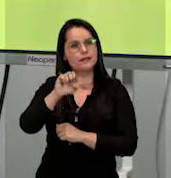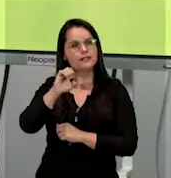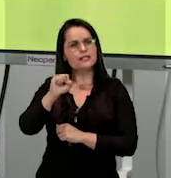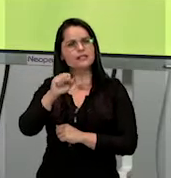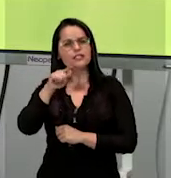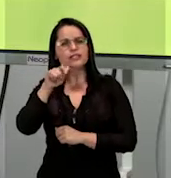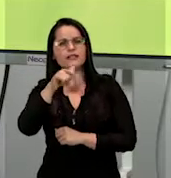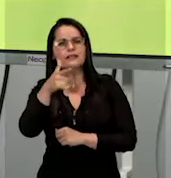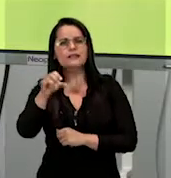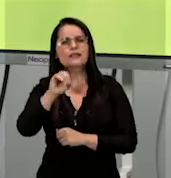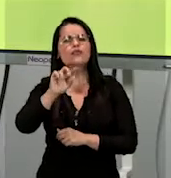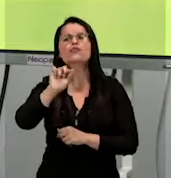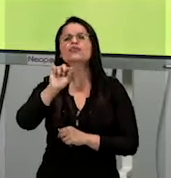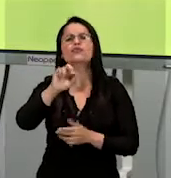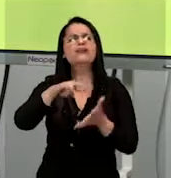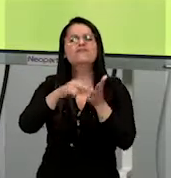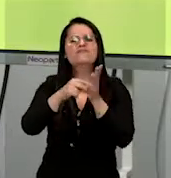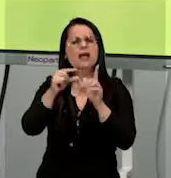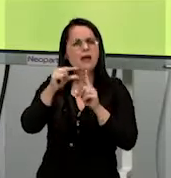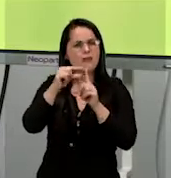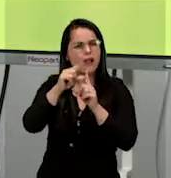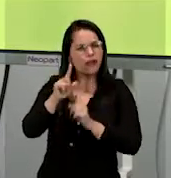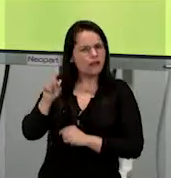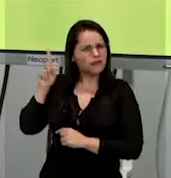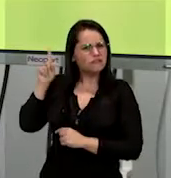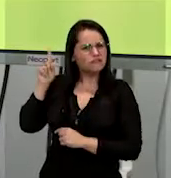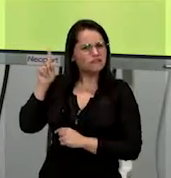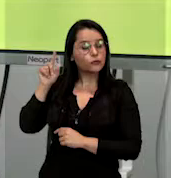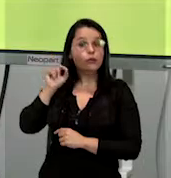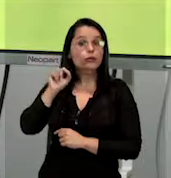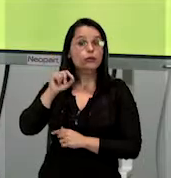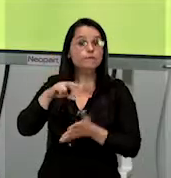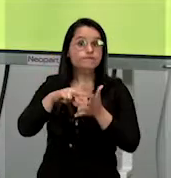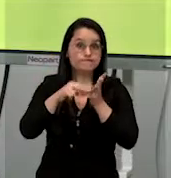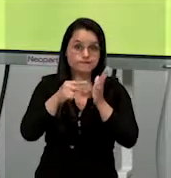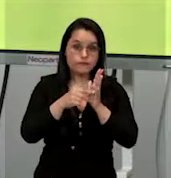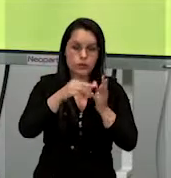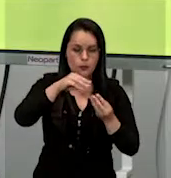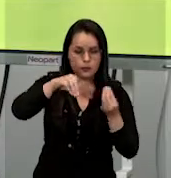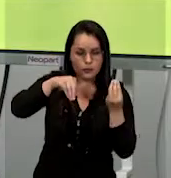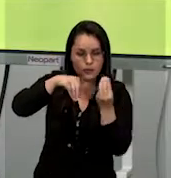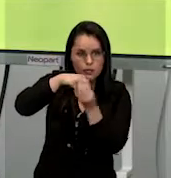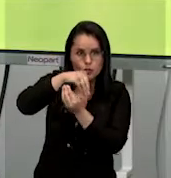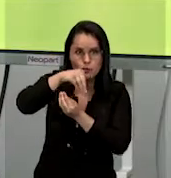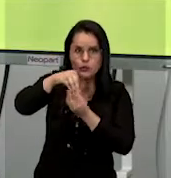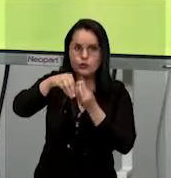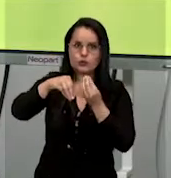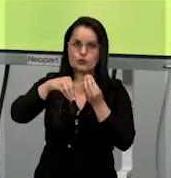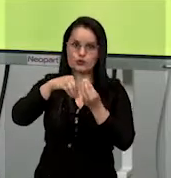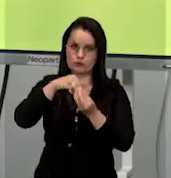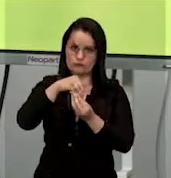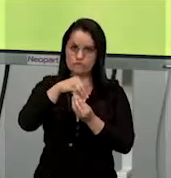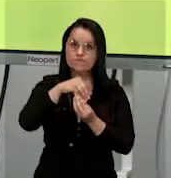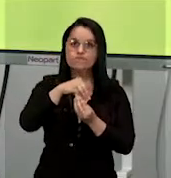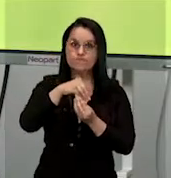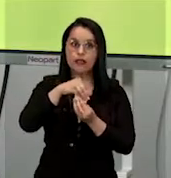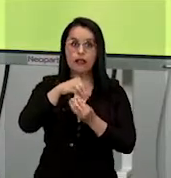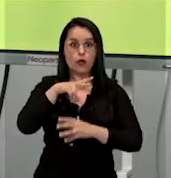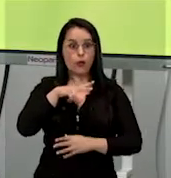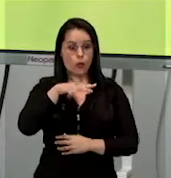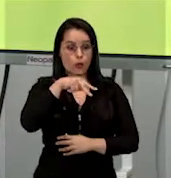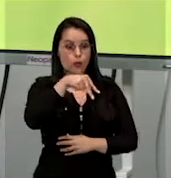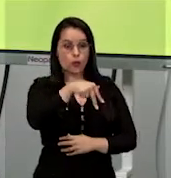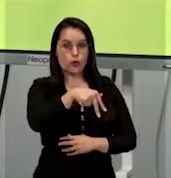que significa miscigenação? Miscigenação significa mistura. Quando aqui os